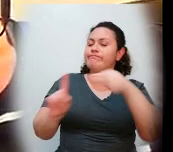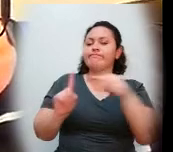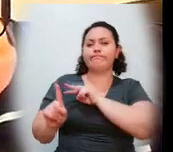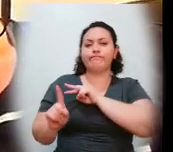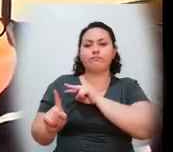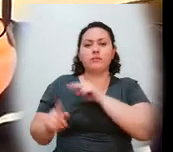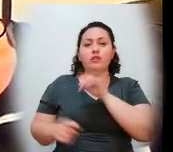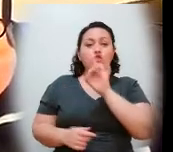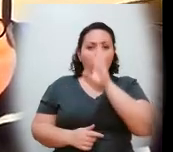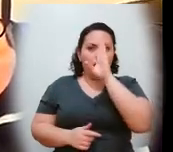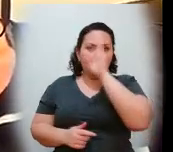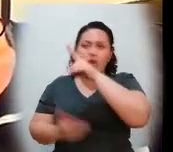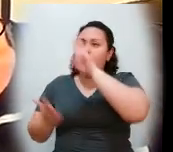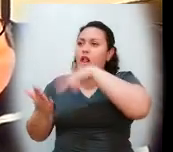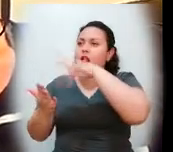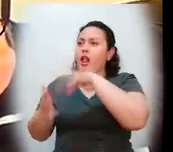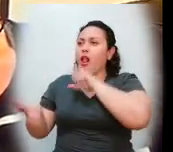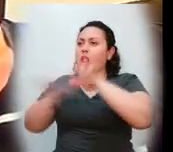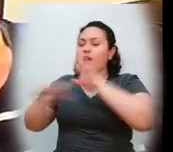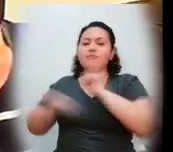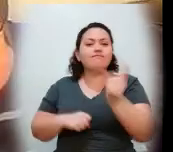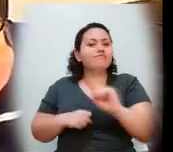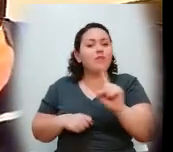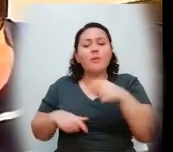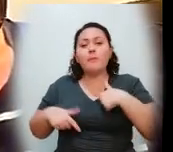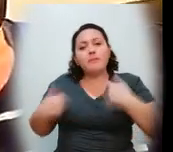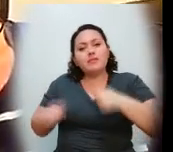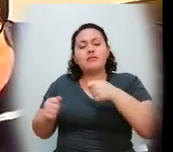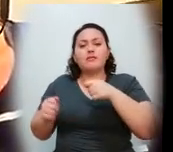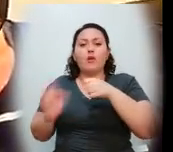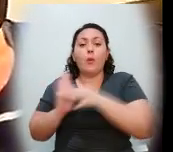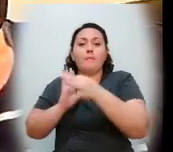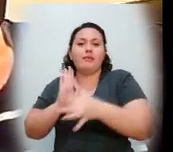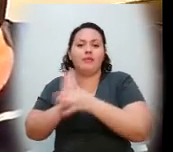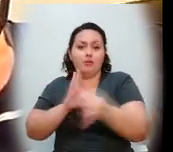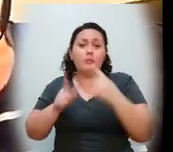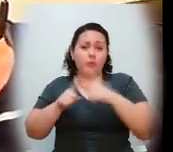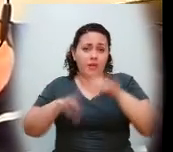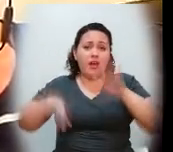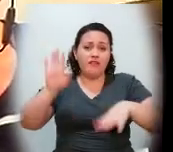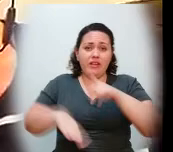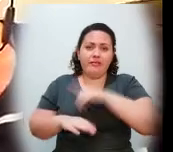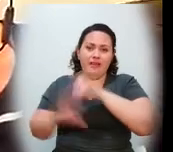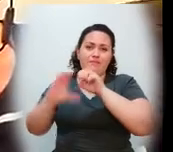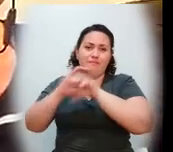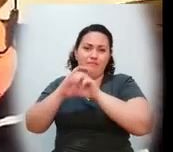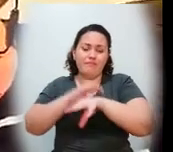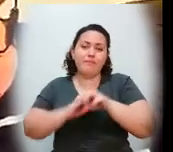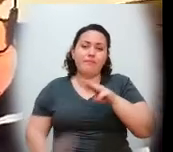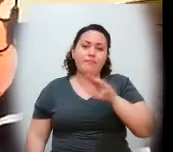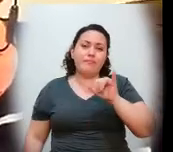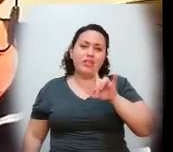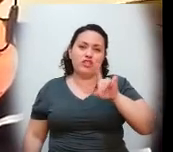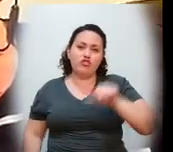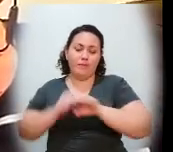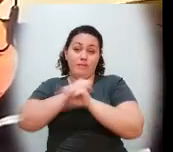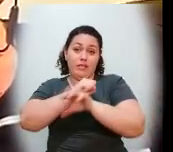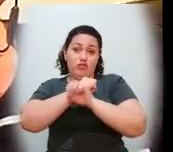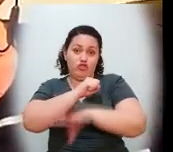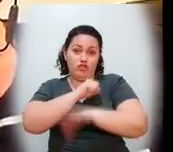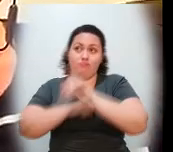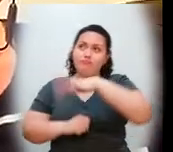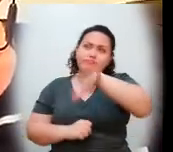muitas vezes a própria mídia está tentando nos informar com aquelas notícias que ela está